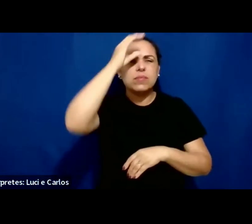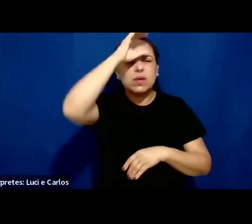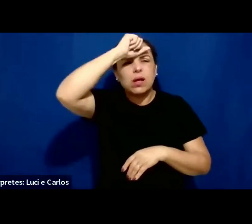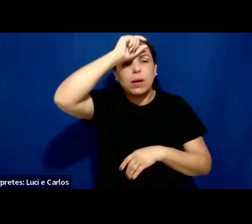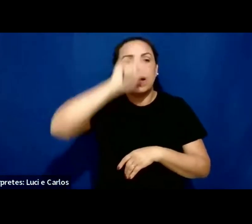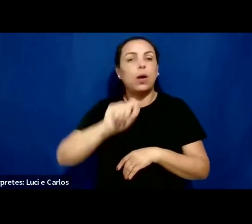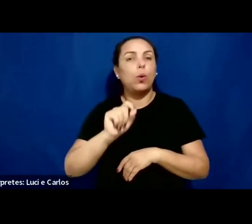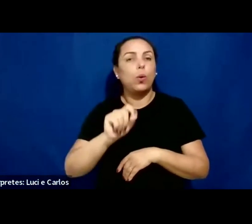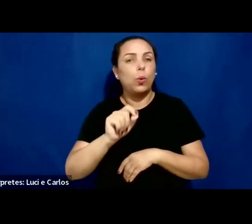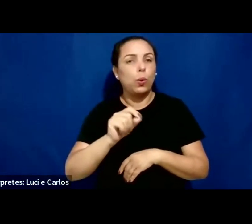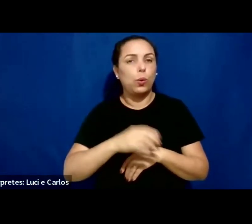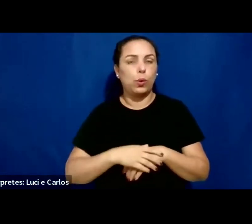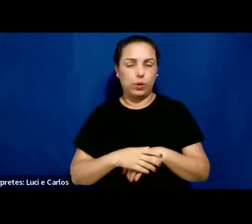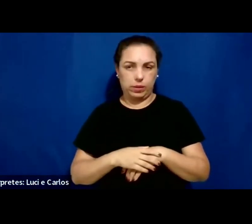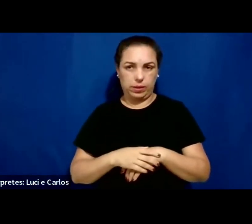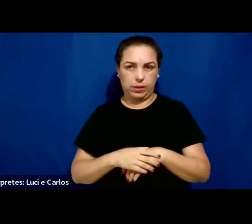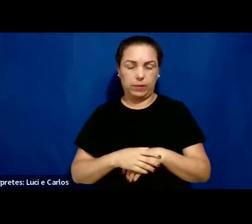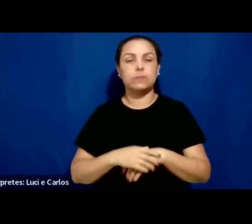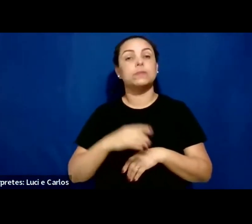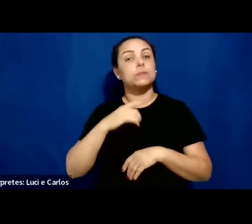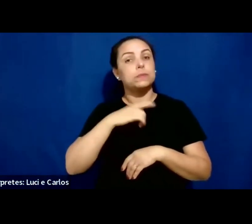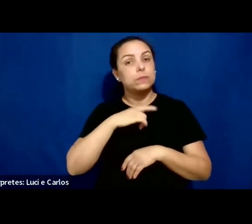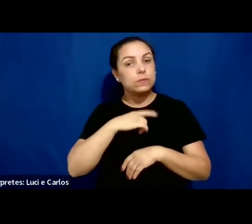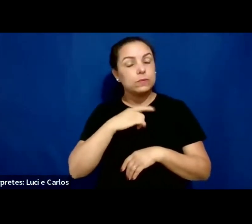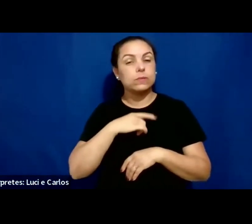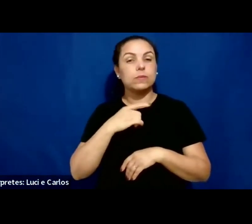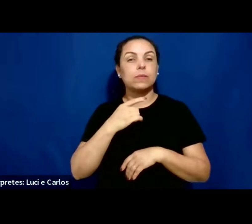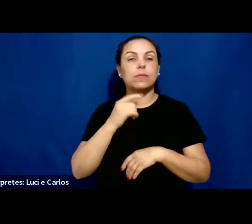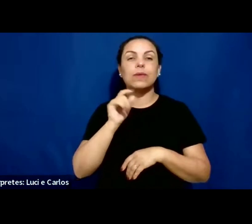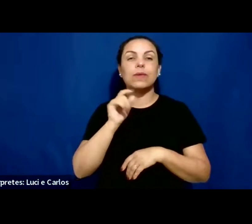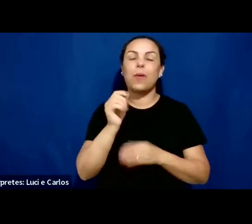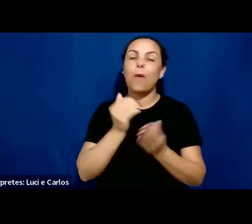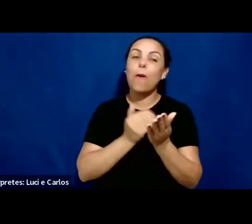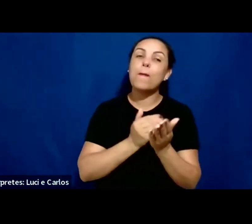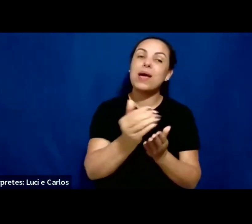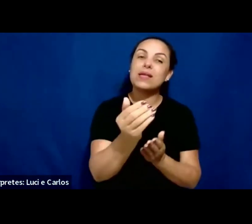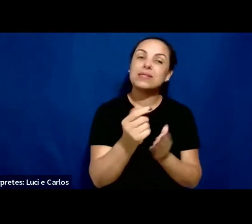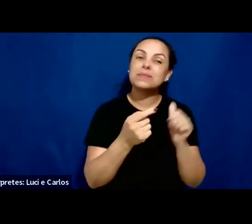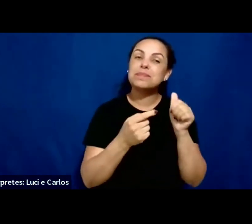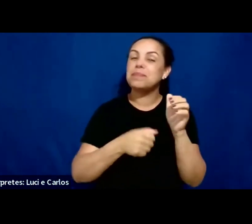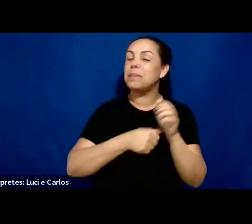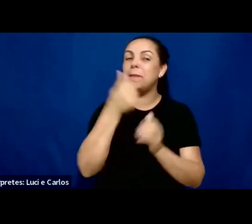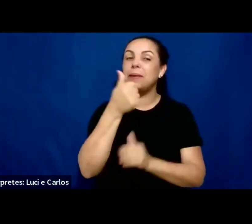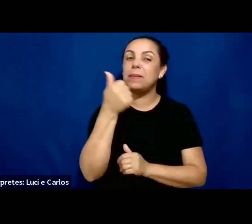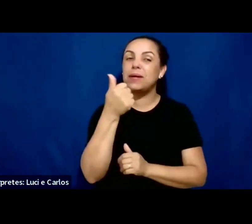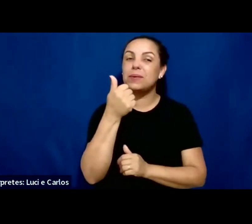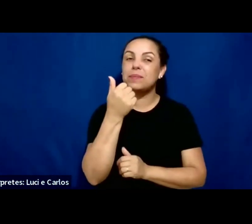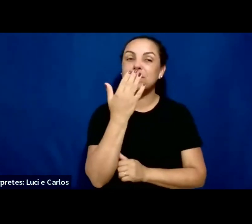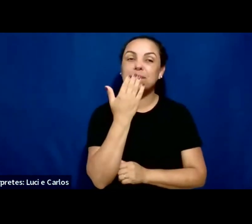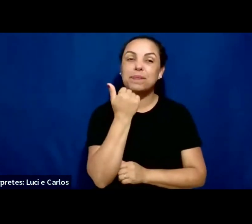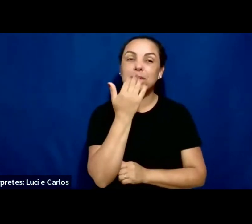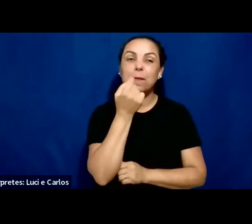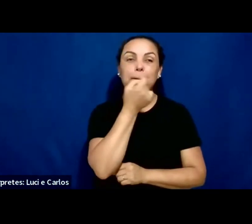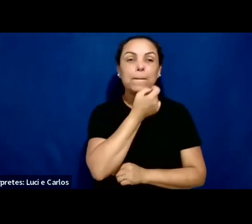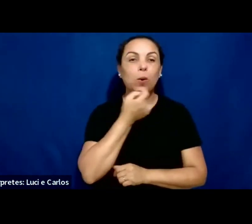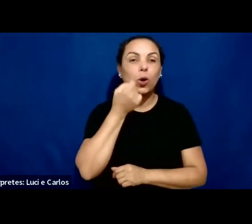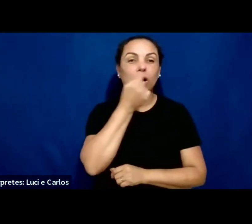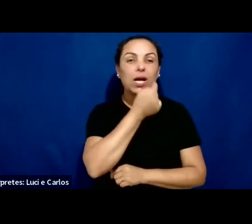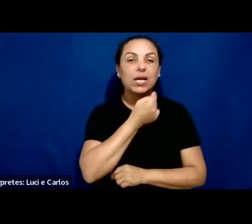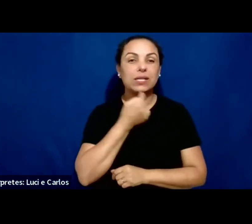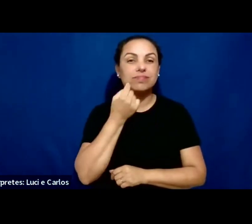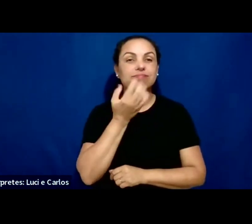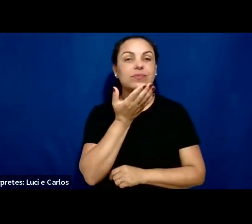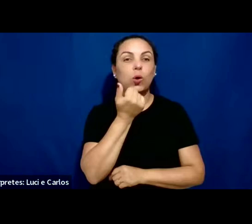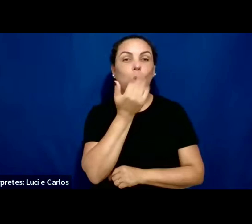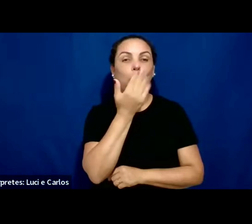É uma orquestra que começa na boca e termina no ânus. São